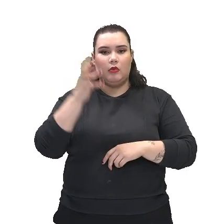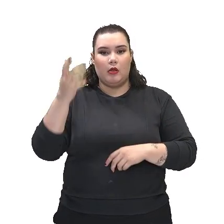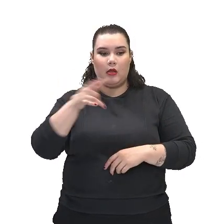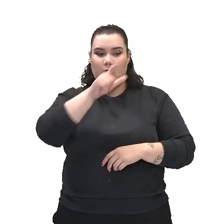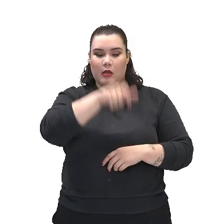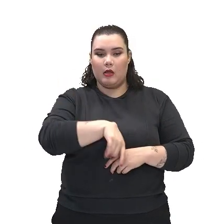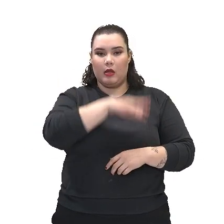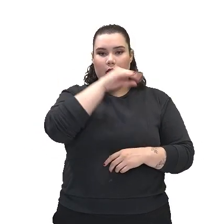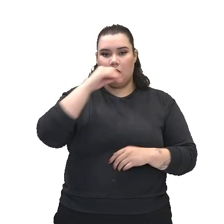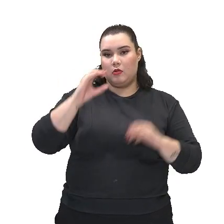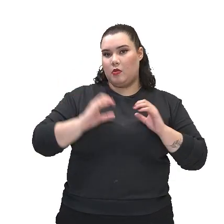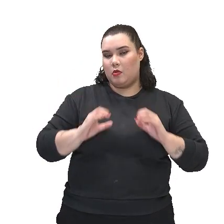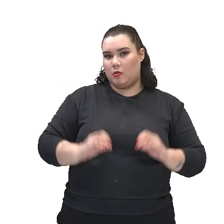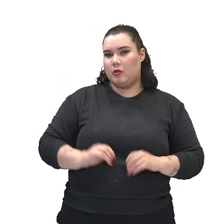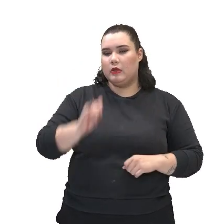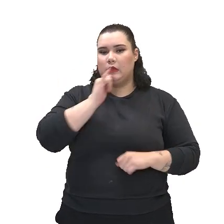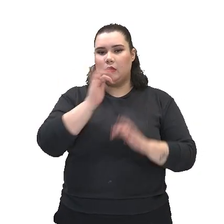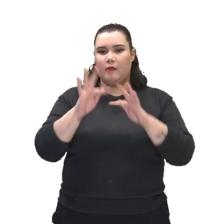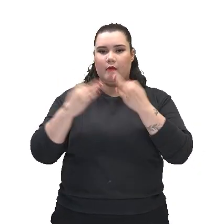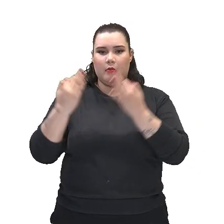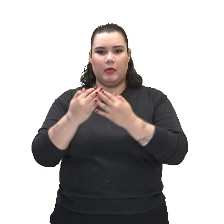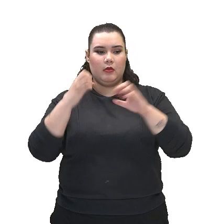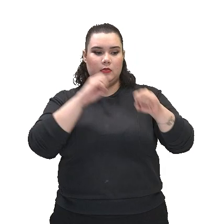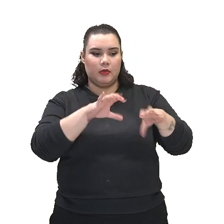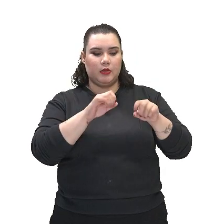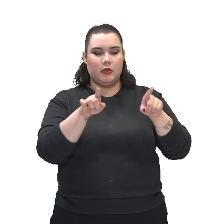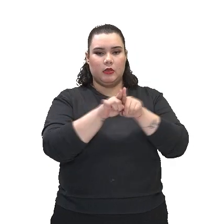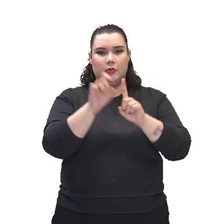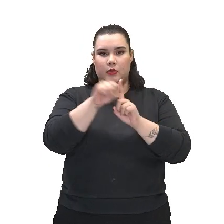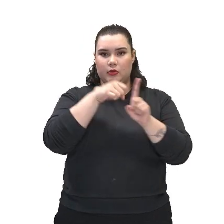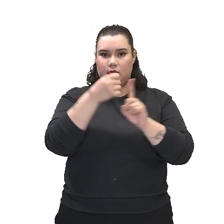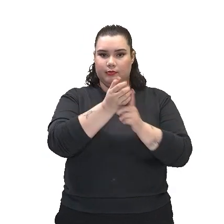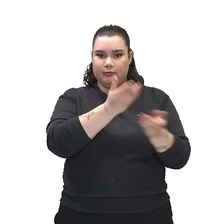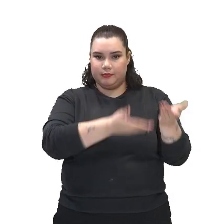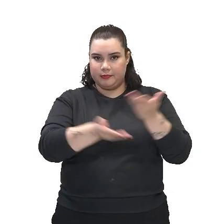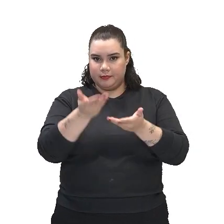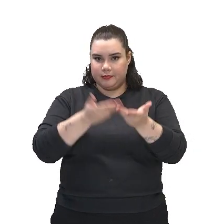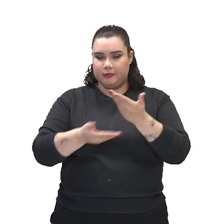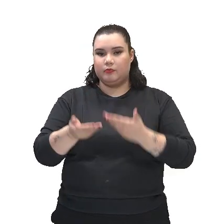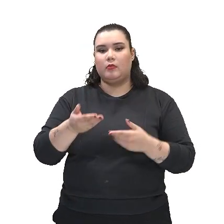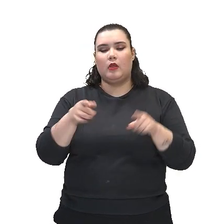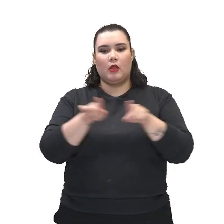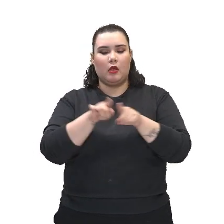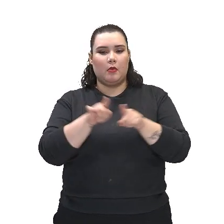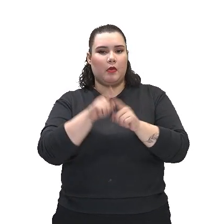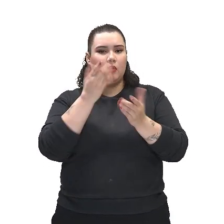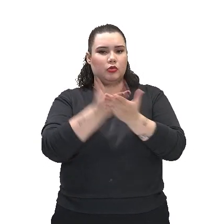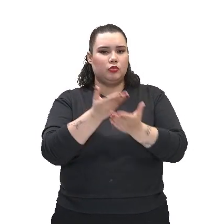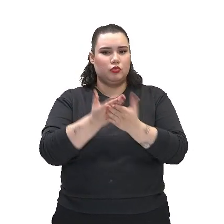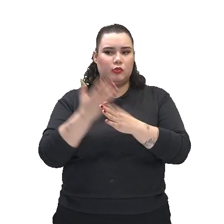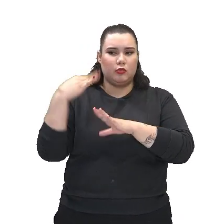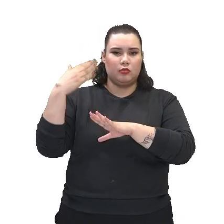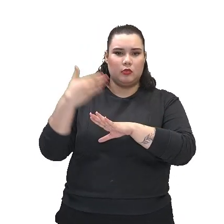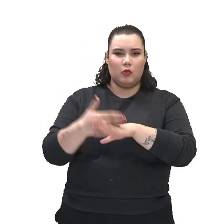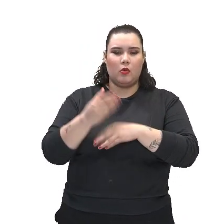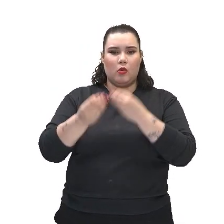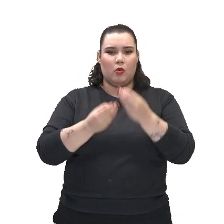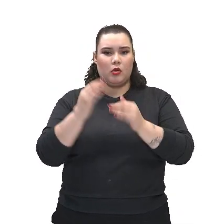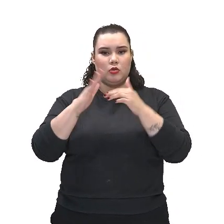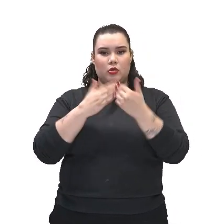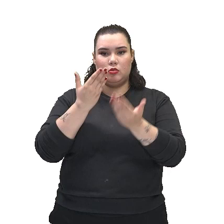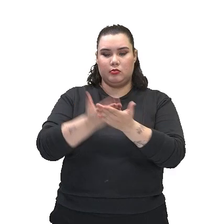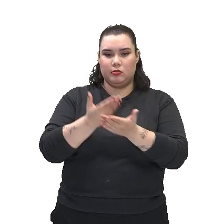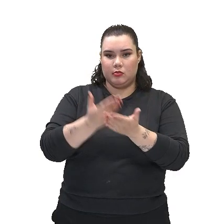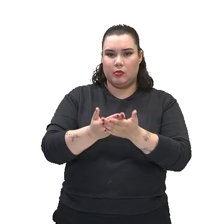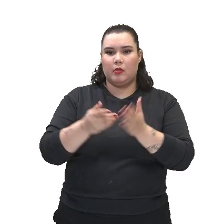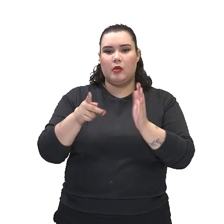moldam o comportamento de uma criança, como a educação familiar e a interação social. Ele diz que estudos mais recentes, como os da Escola